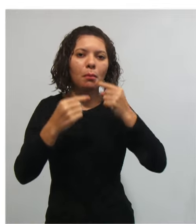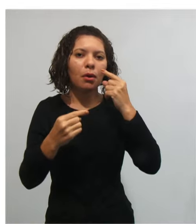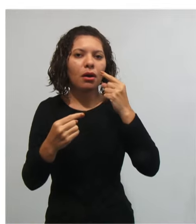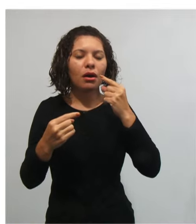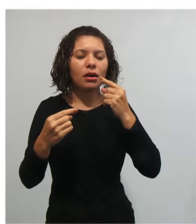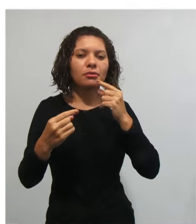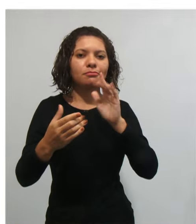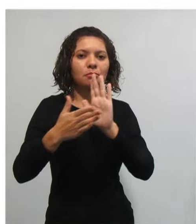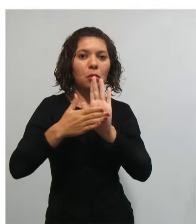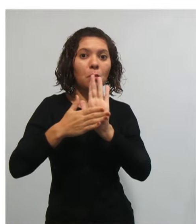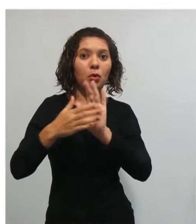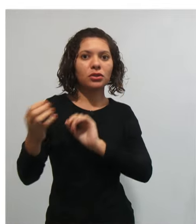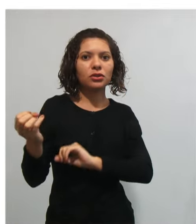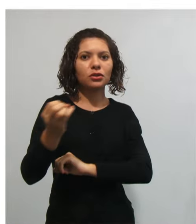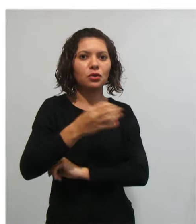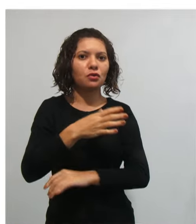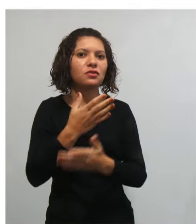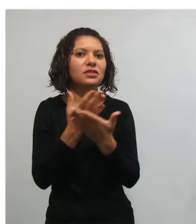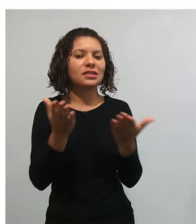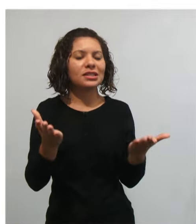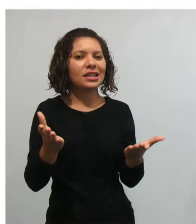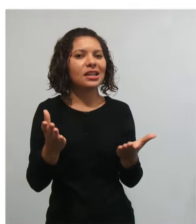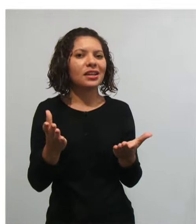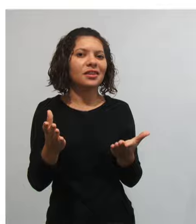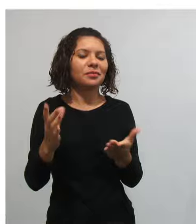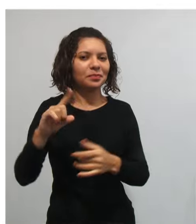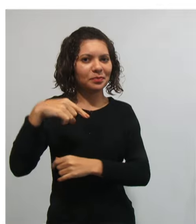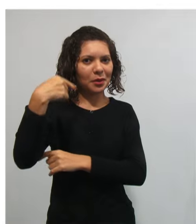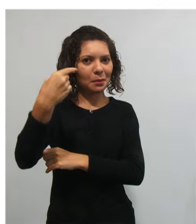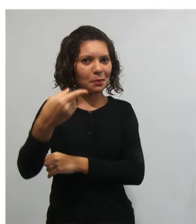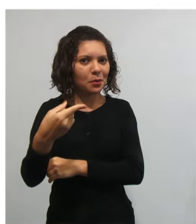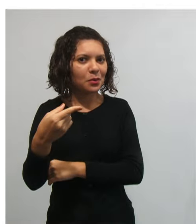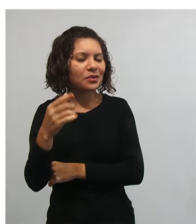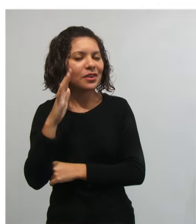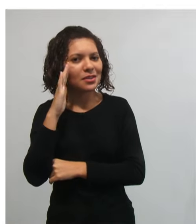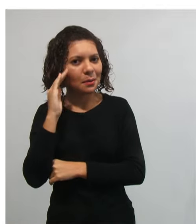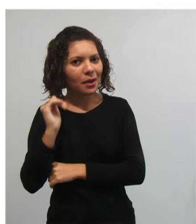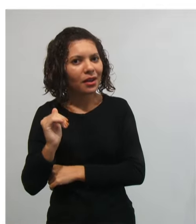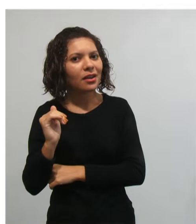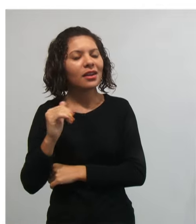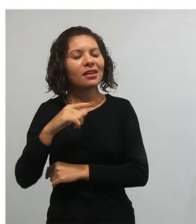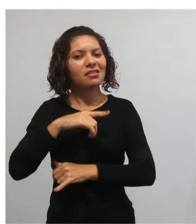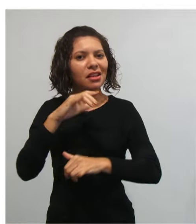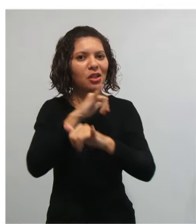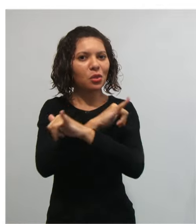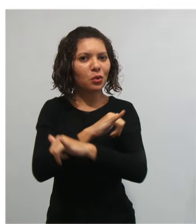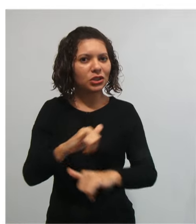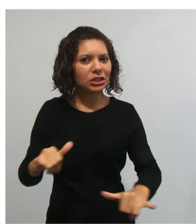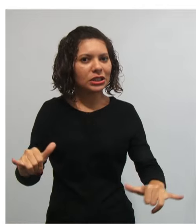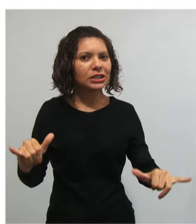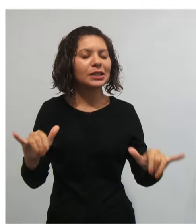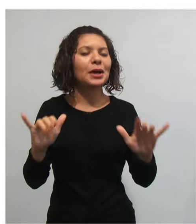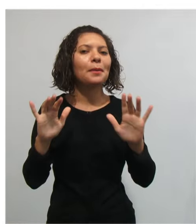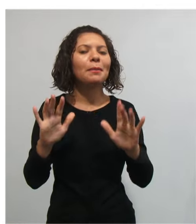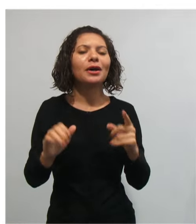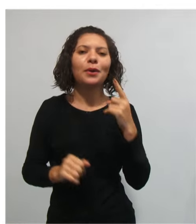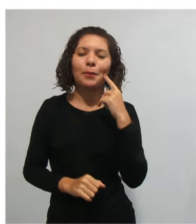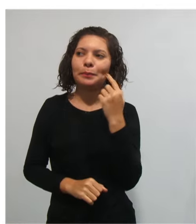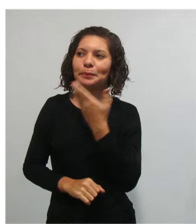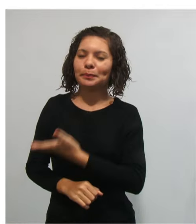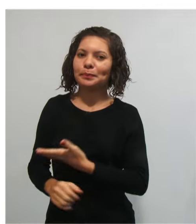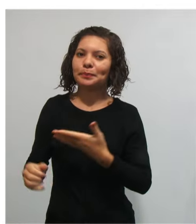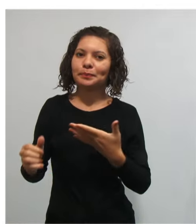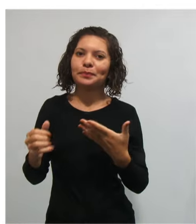eh relações discussões de nova proposta para o ensino médio que em breve você vai ficar a par já pode